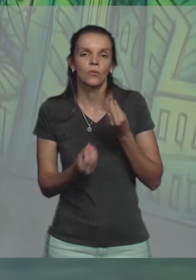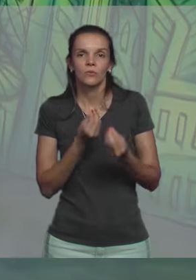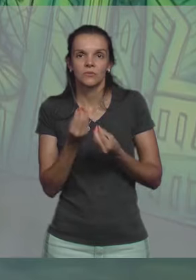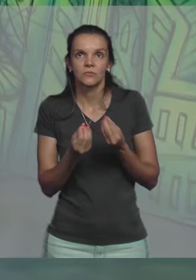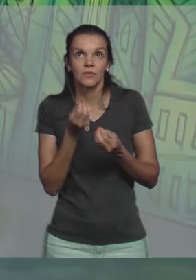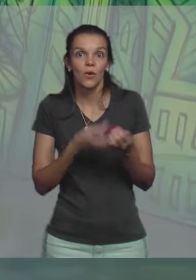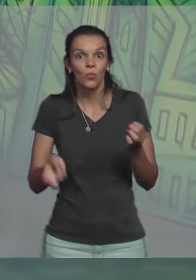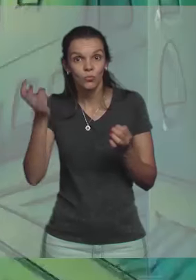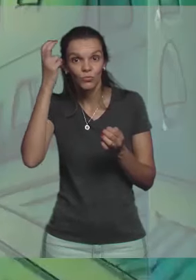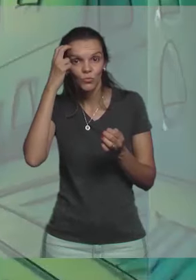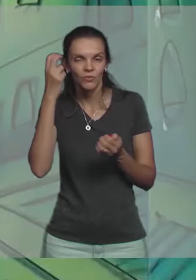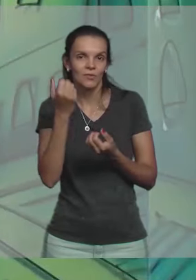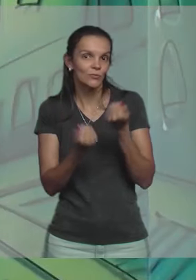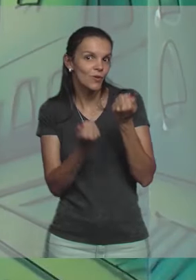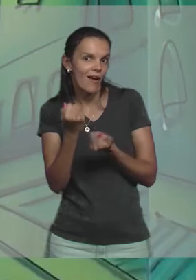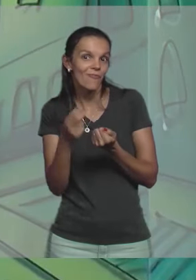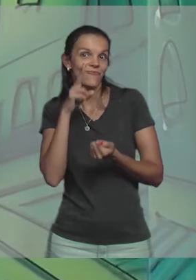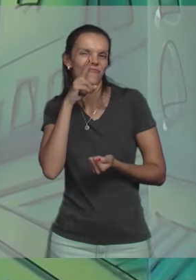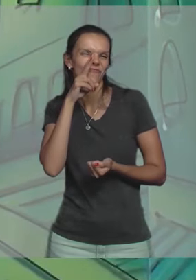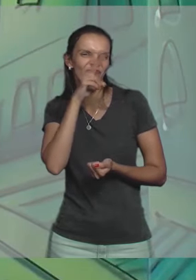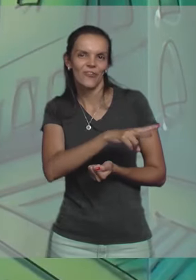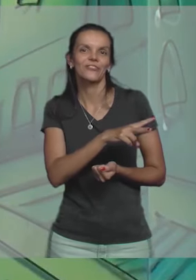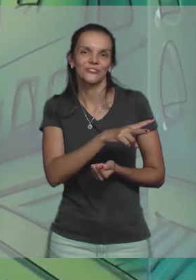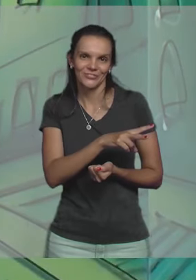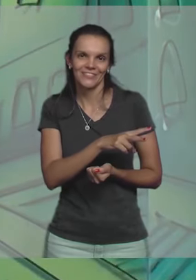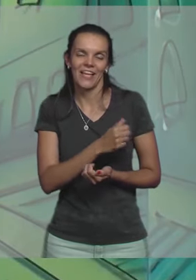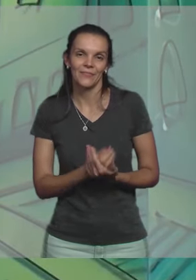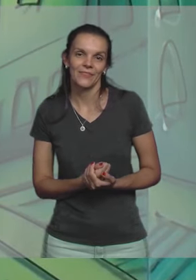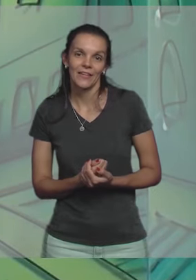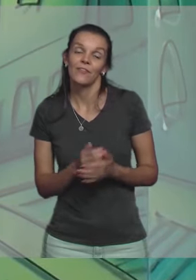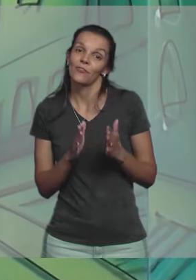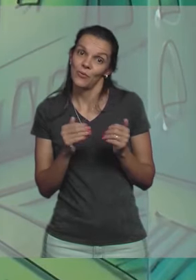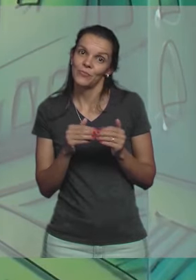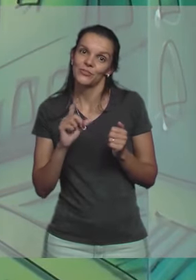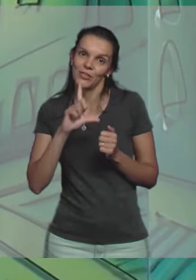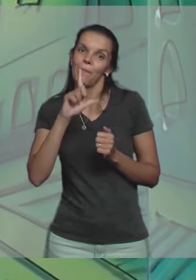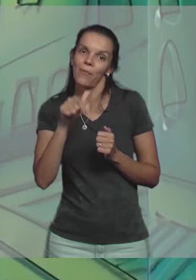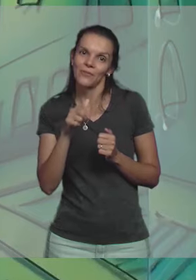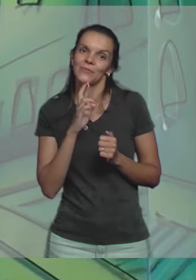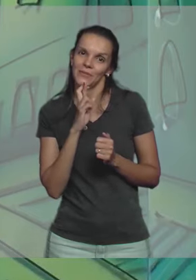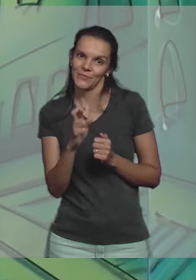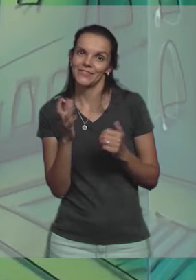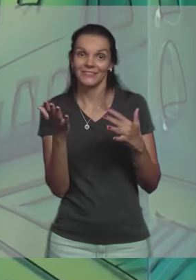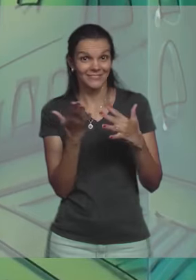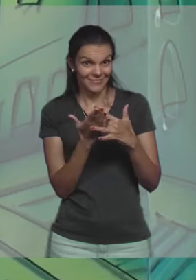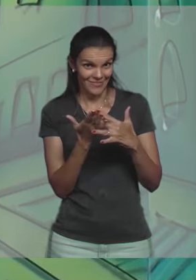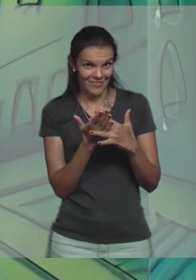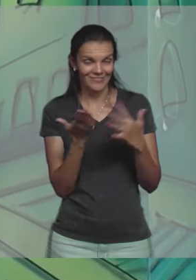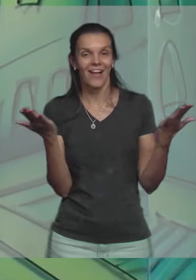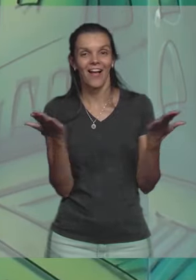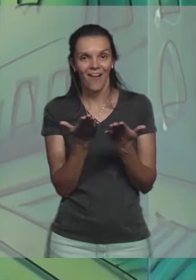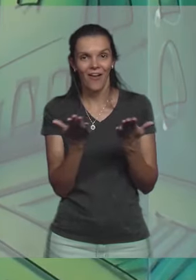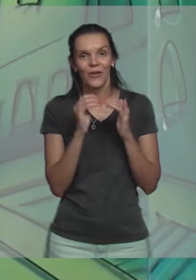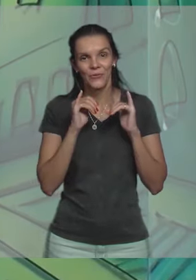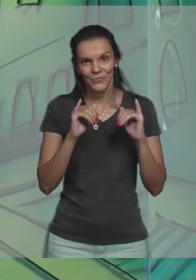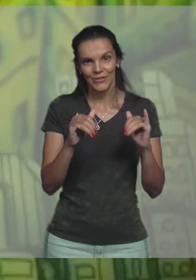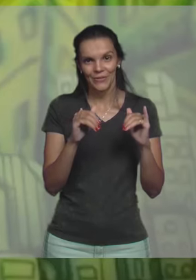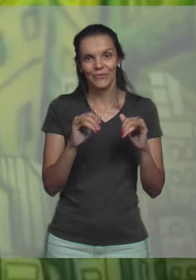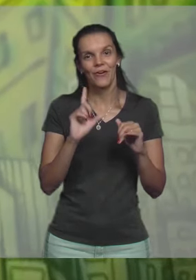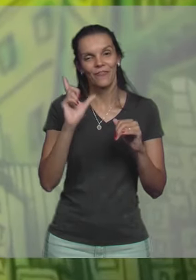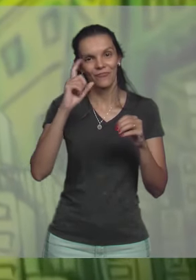que é tão forte, né, entre nós? Mas isso eu vou pedir para o senhor responder após o nosso intervalo, tá? O Em Pauta volta em